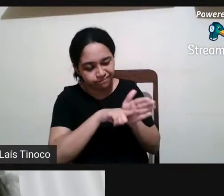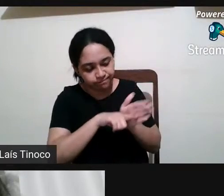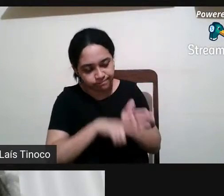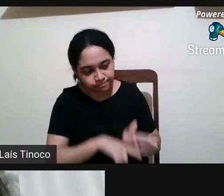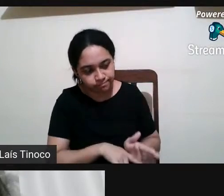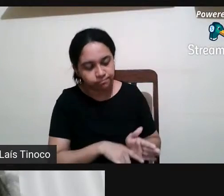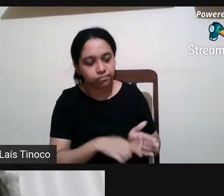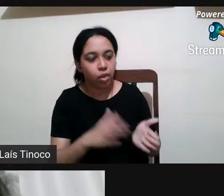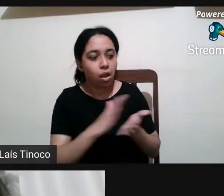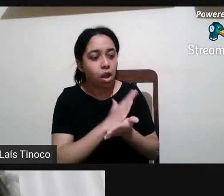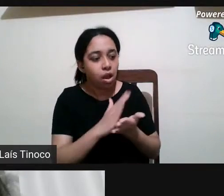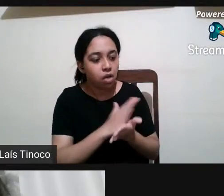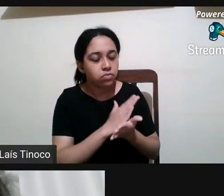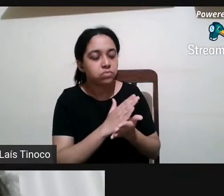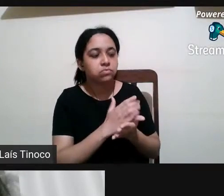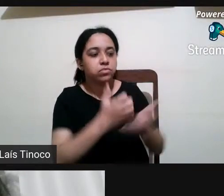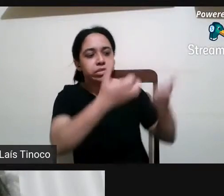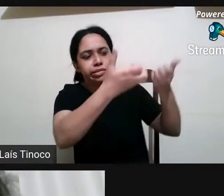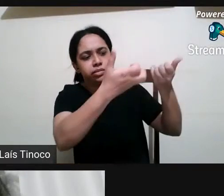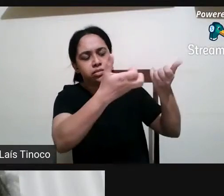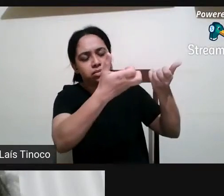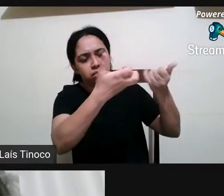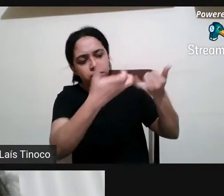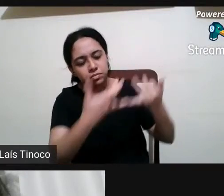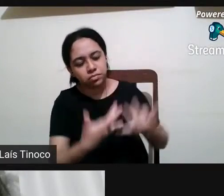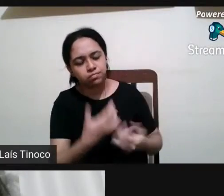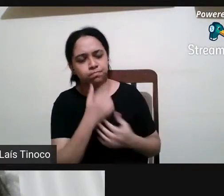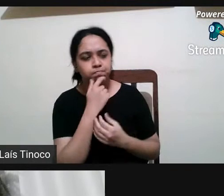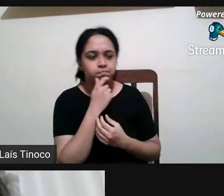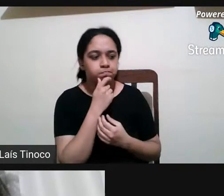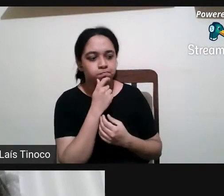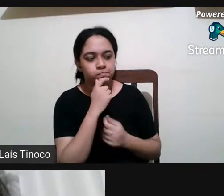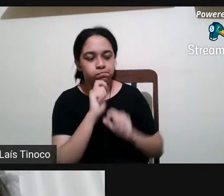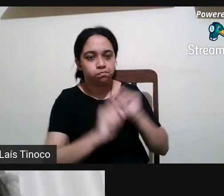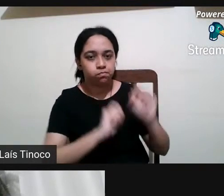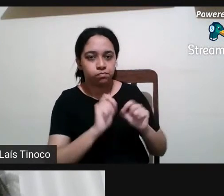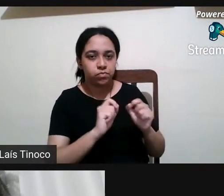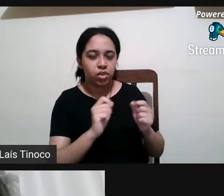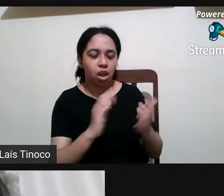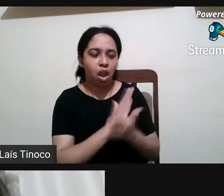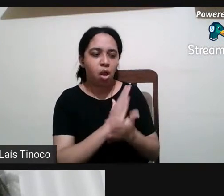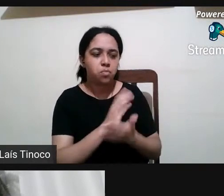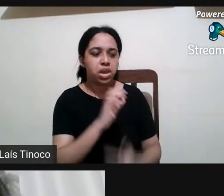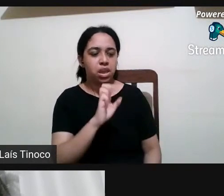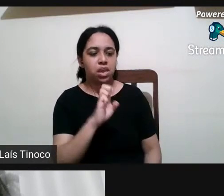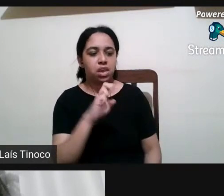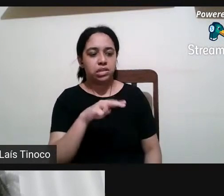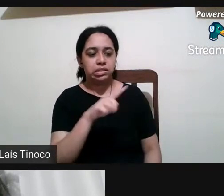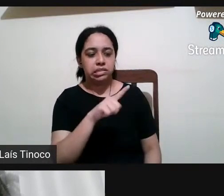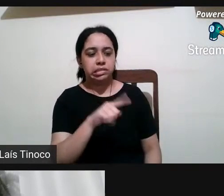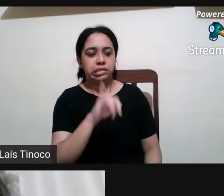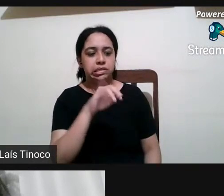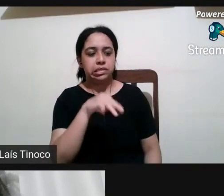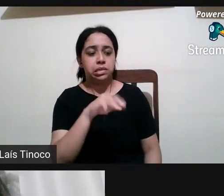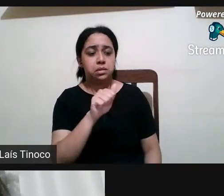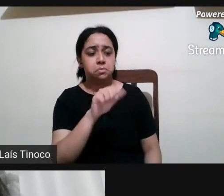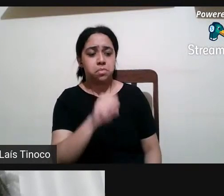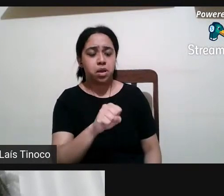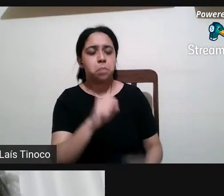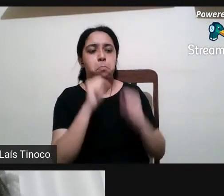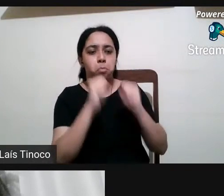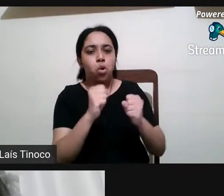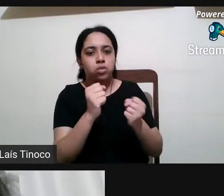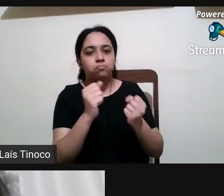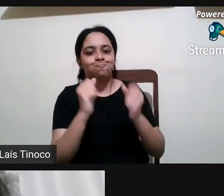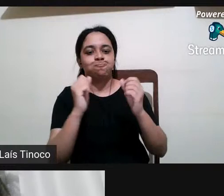e alguns deles falam que tem trabalho relacionado com alguma enzima que possa quebrar as cadeias